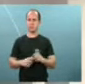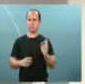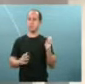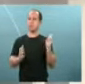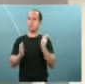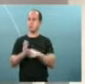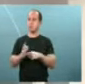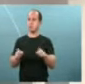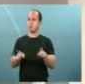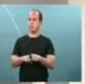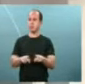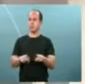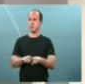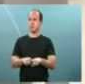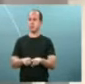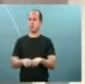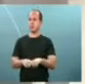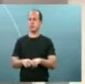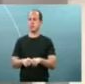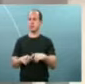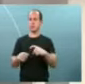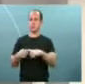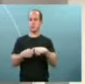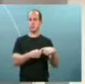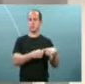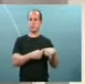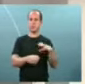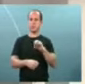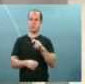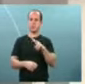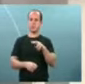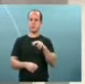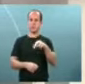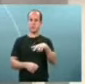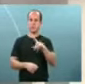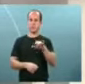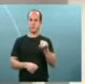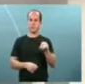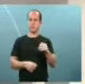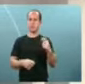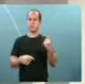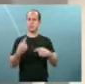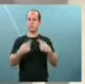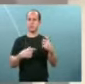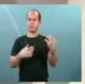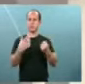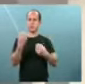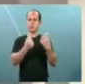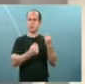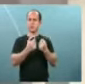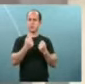pagos, né, esse convênio que tem desse programa do leite com esses